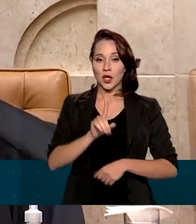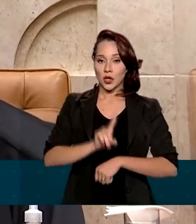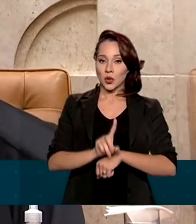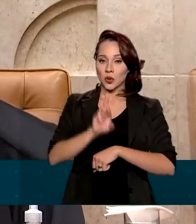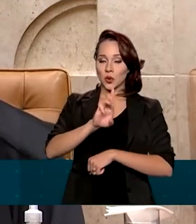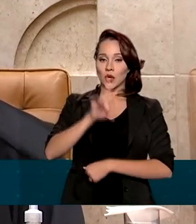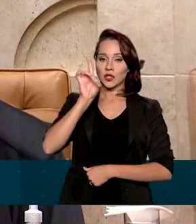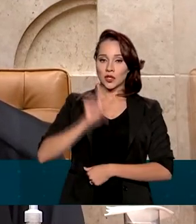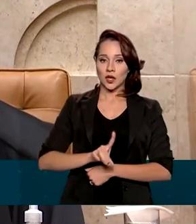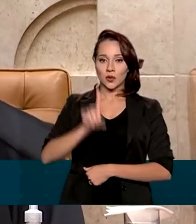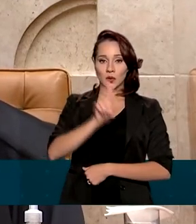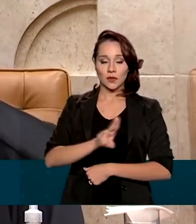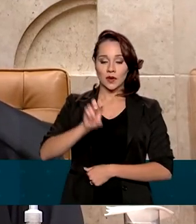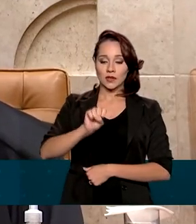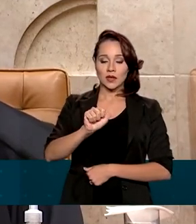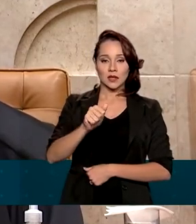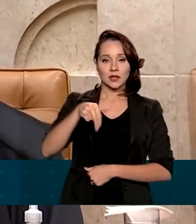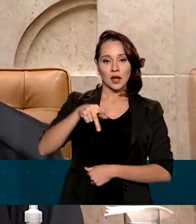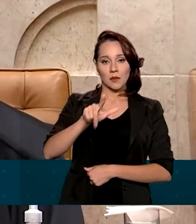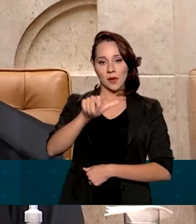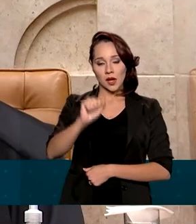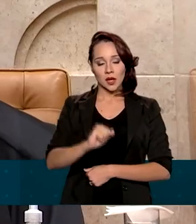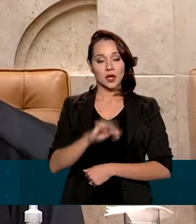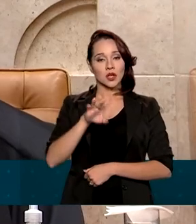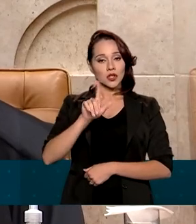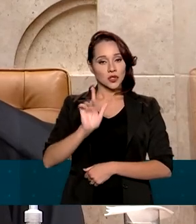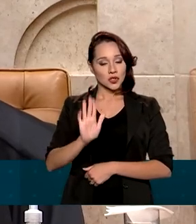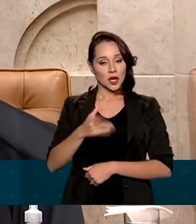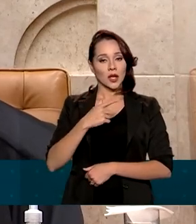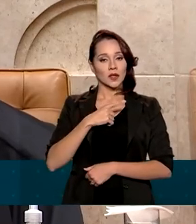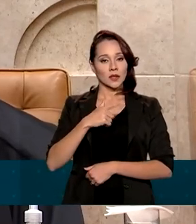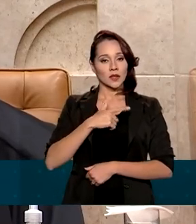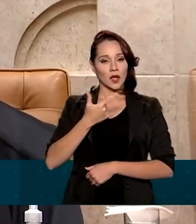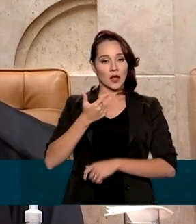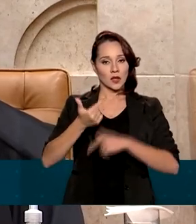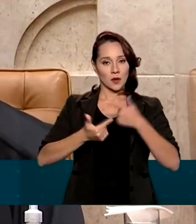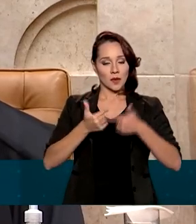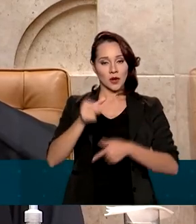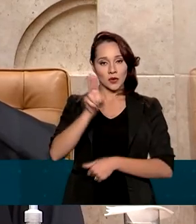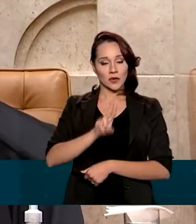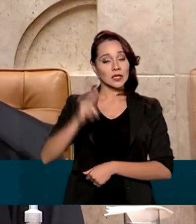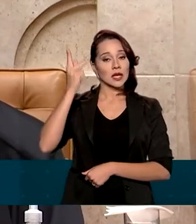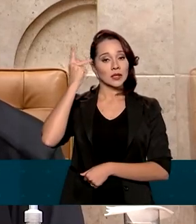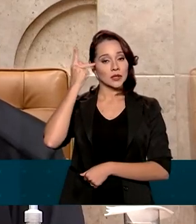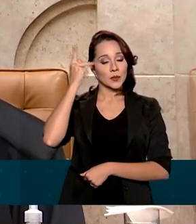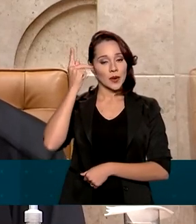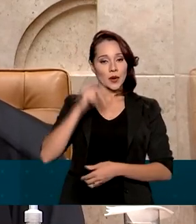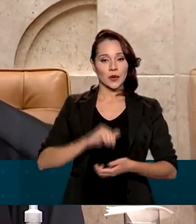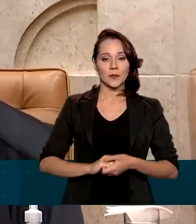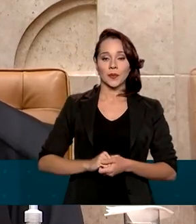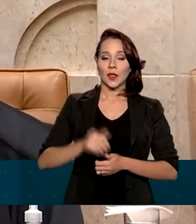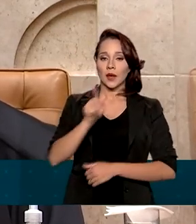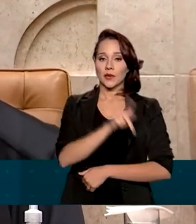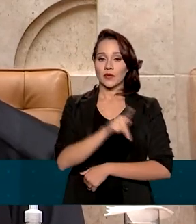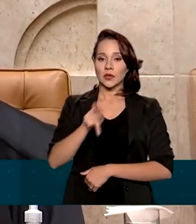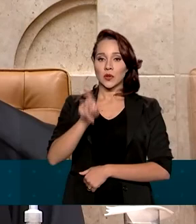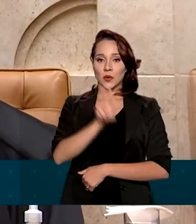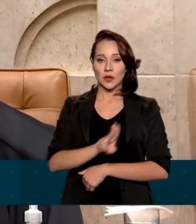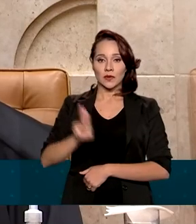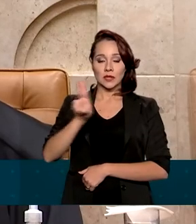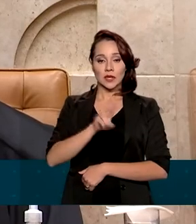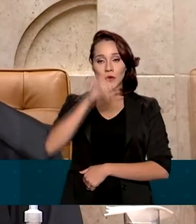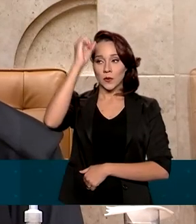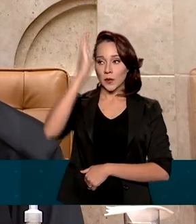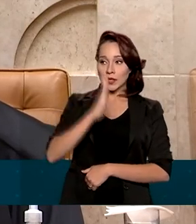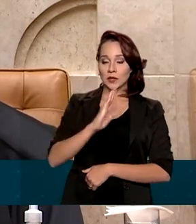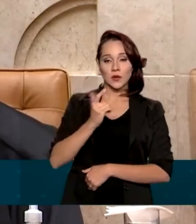pela Universidade de Salamanca, com título reconhecido na tradicional Universidade de São Paulo, é professor universitário no Brasil